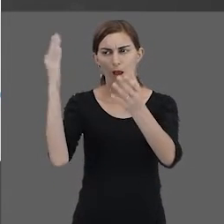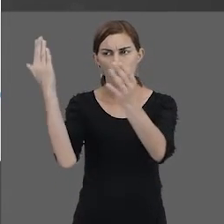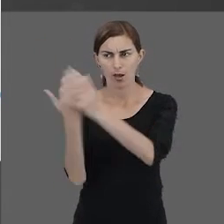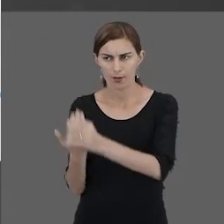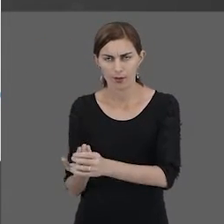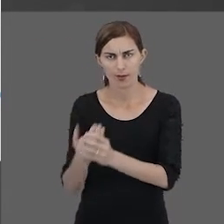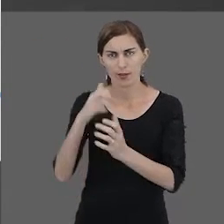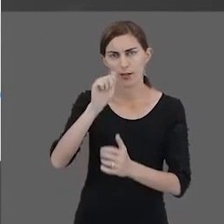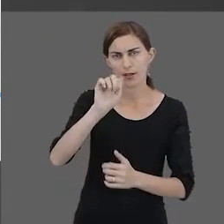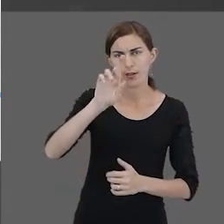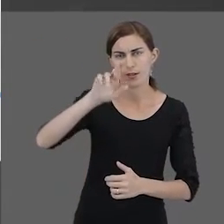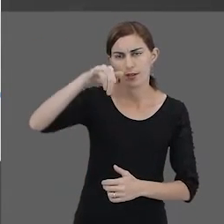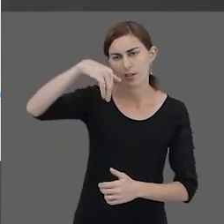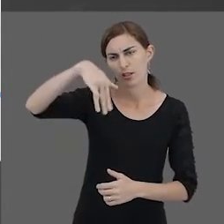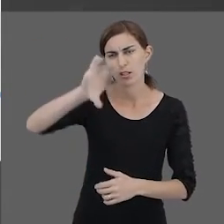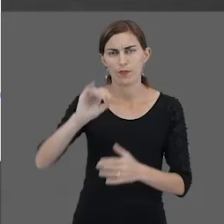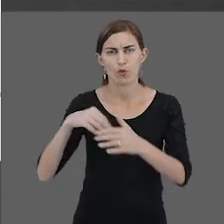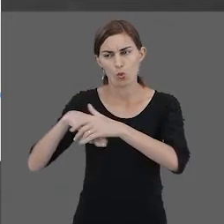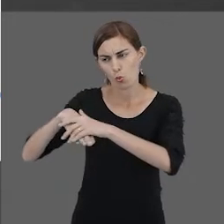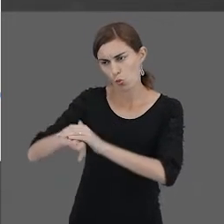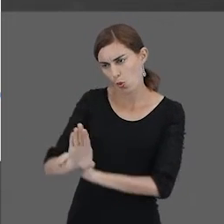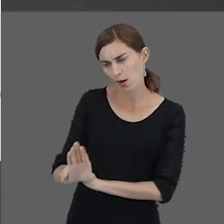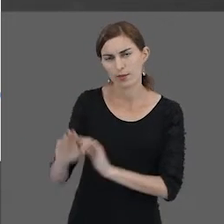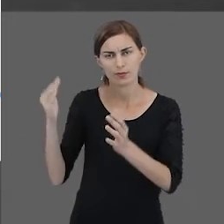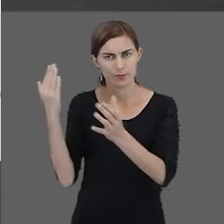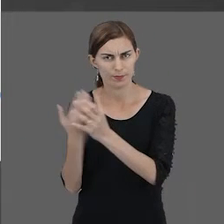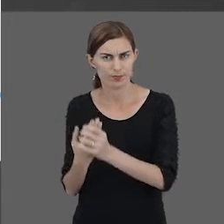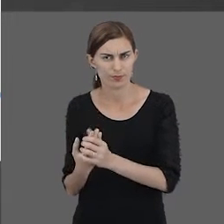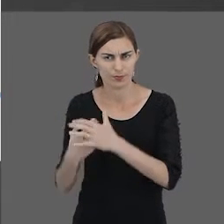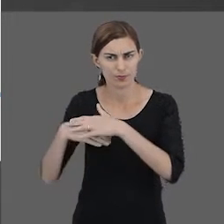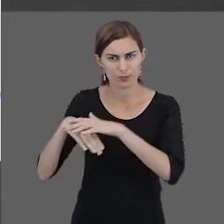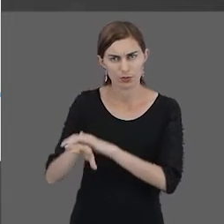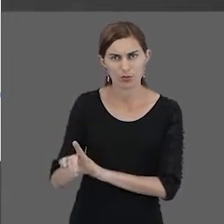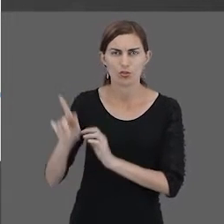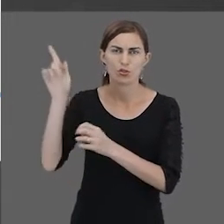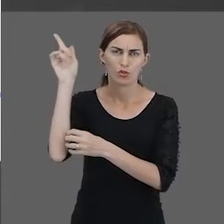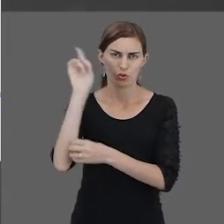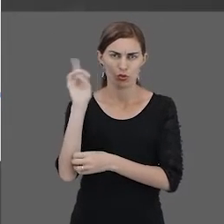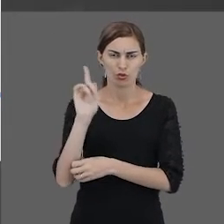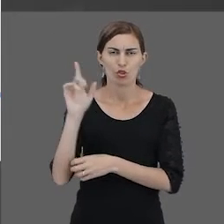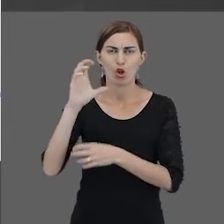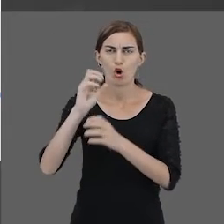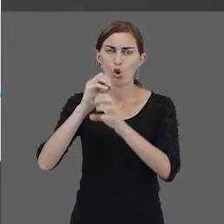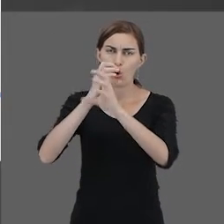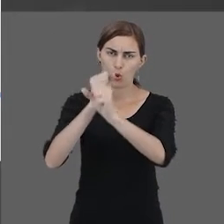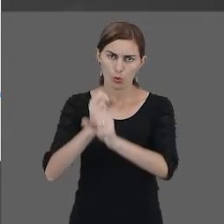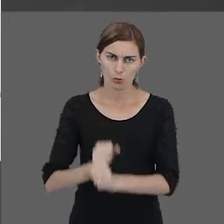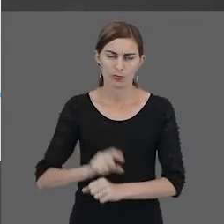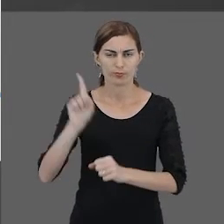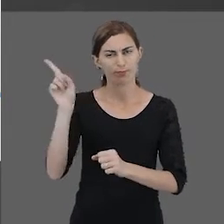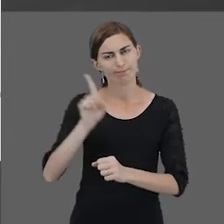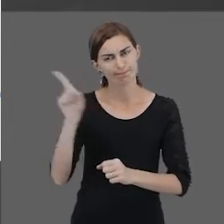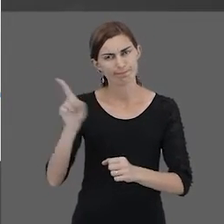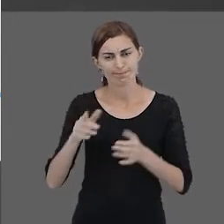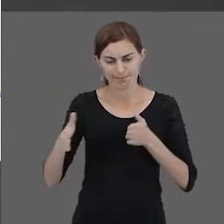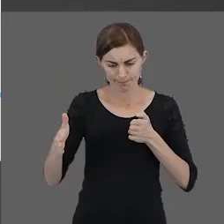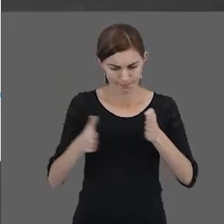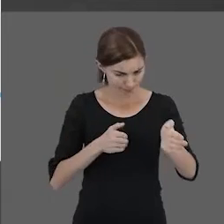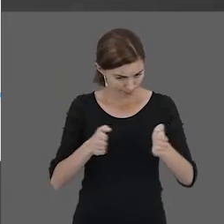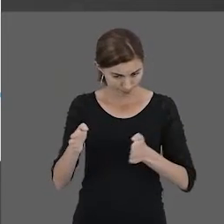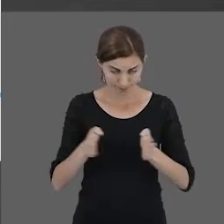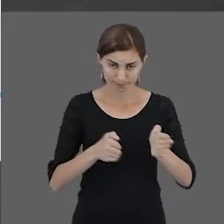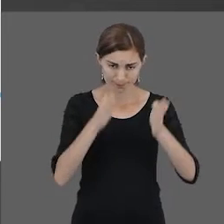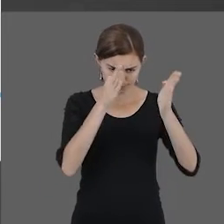arquivamento? Responsáveis pelo arquivamento da prestação de contas na Gerência de Prestação de Contas. O prazo das